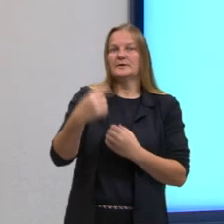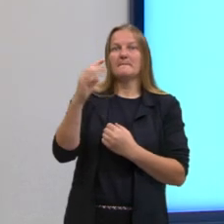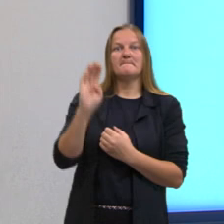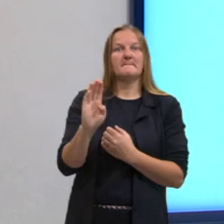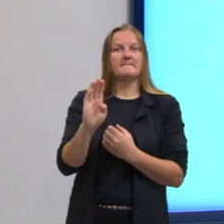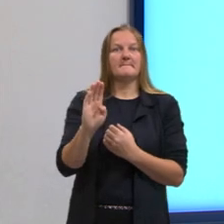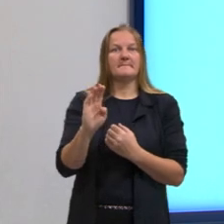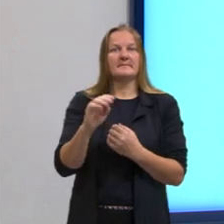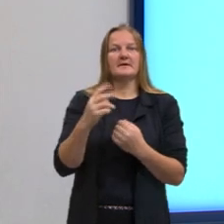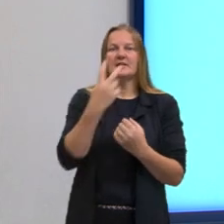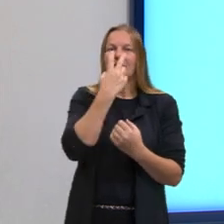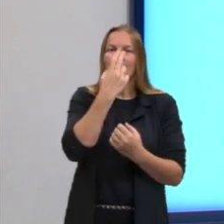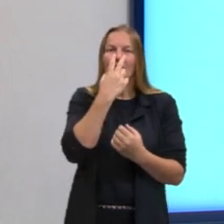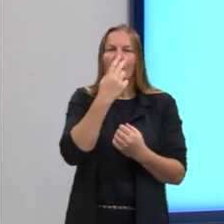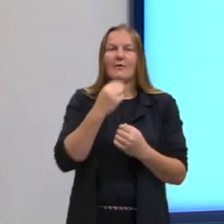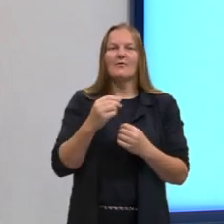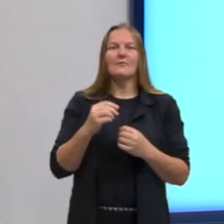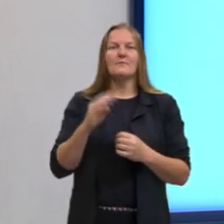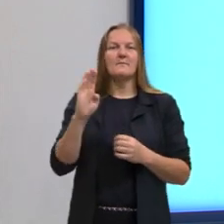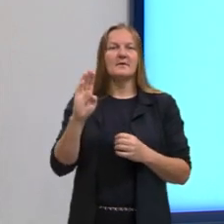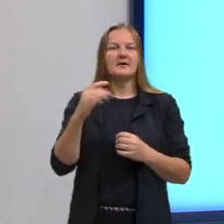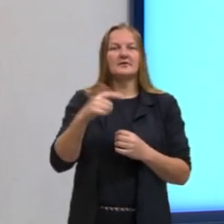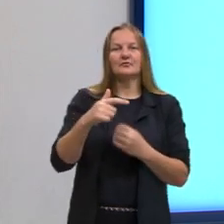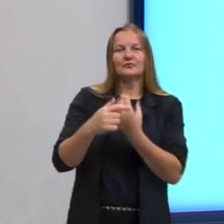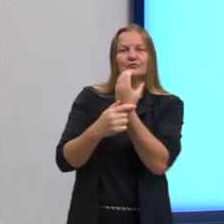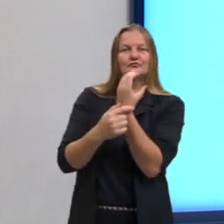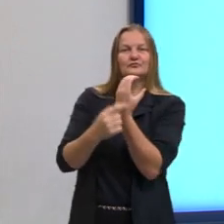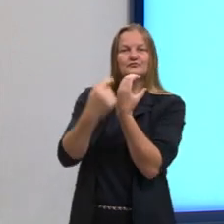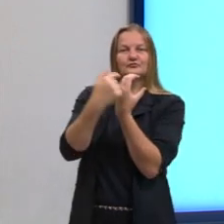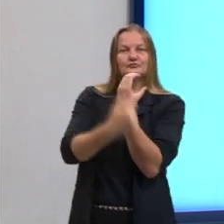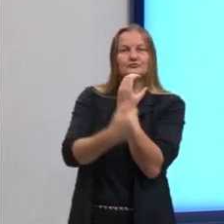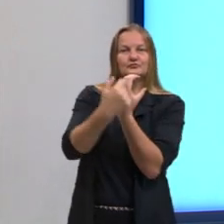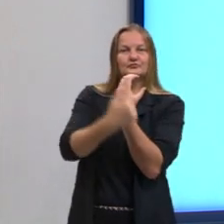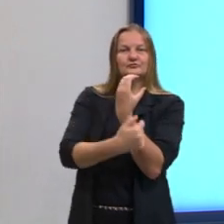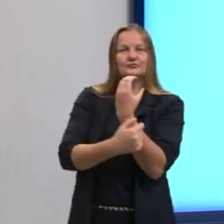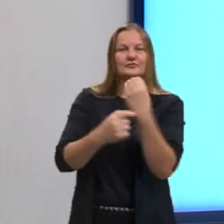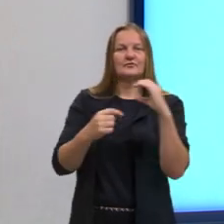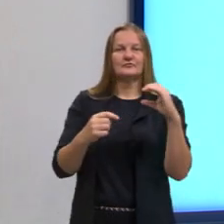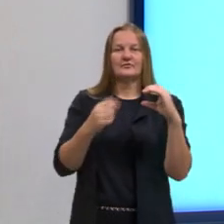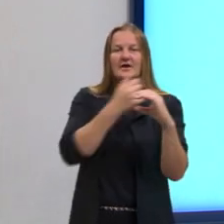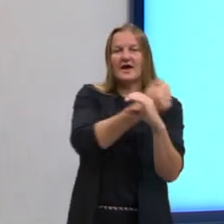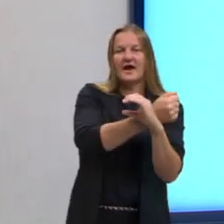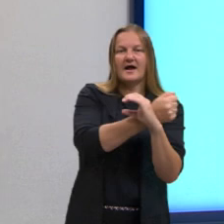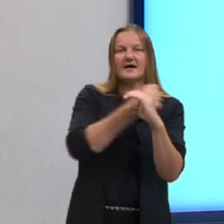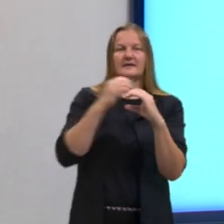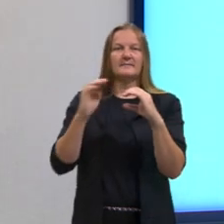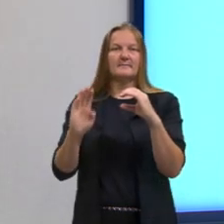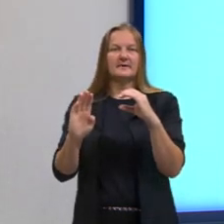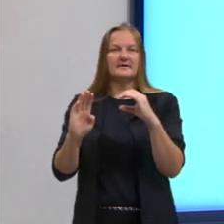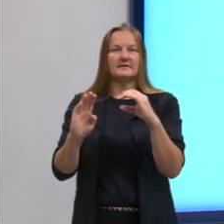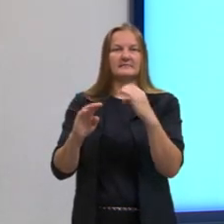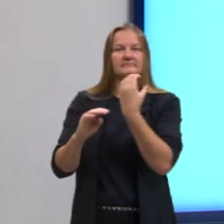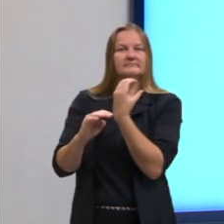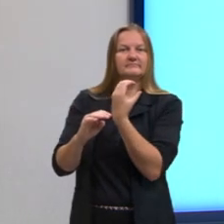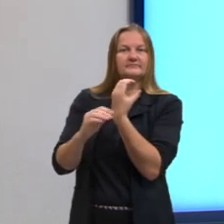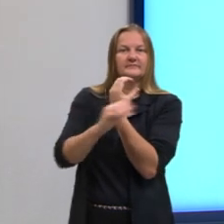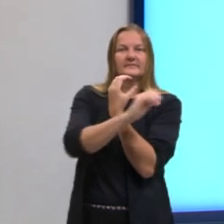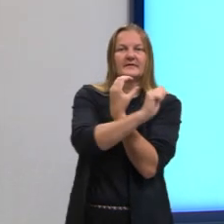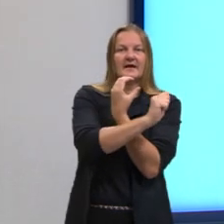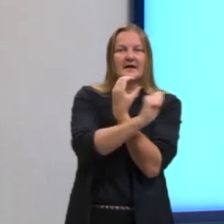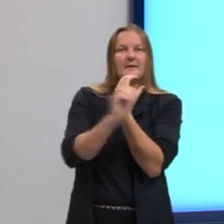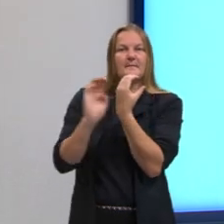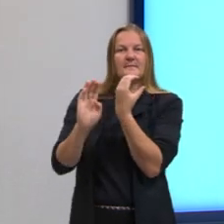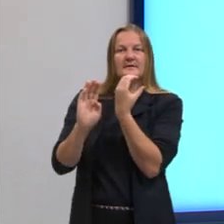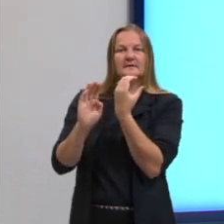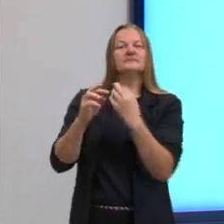contém de equivale a dizer que bebê não está contido em gato aqui a simbologia então é você